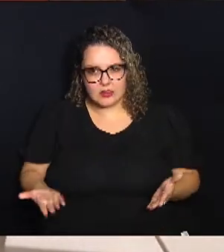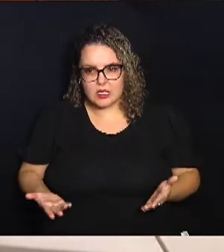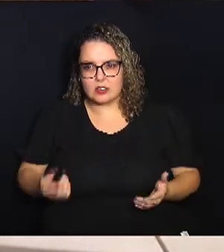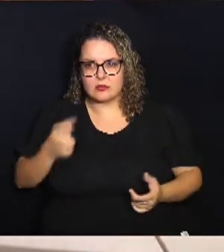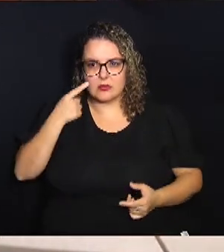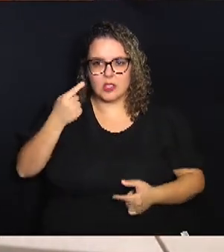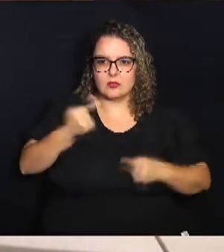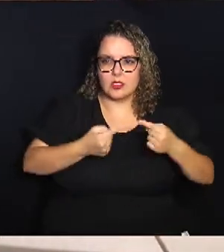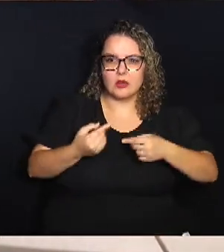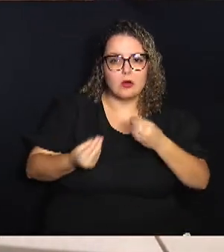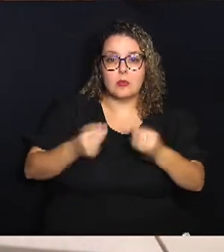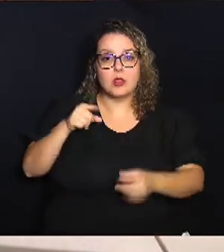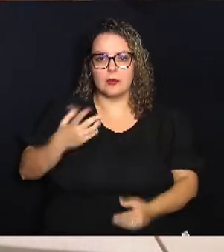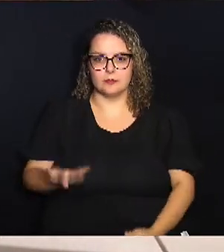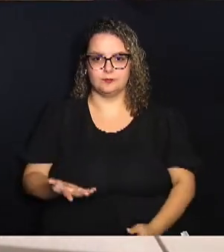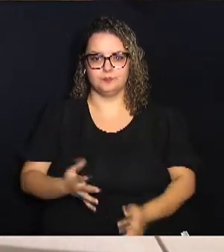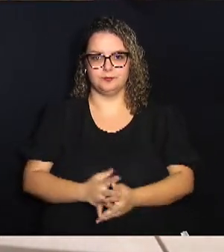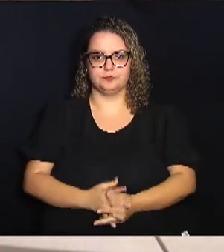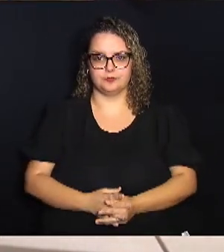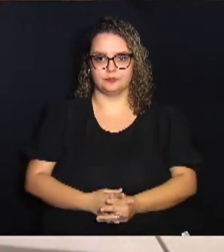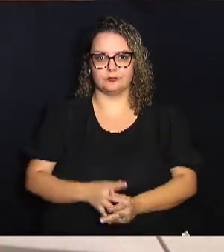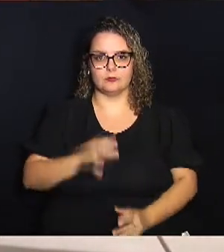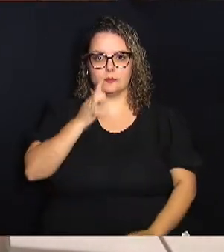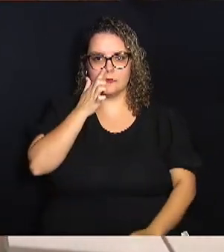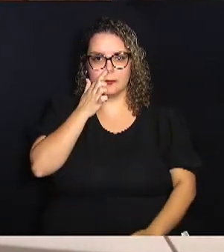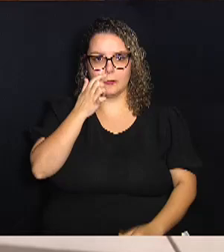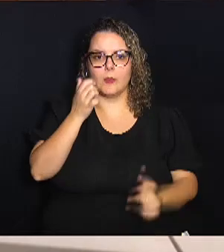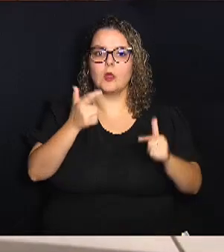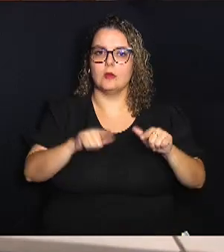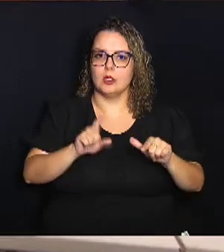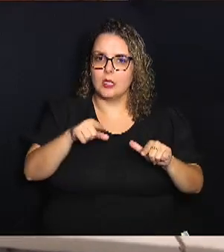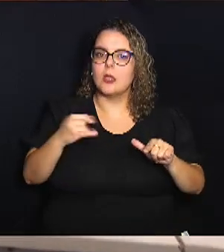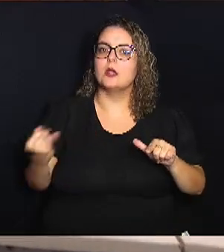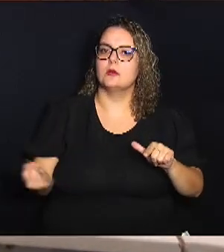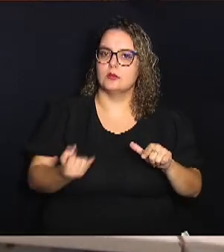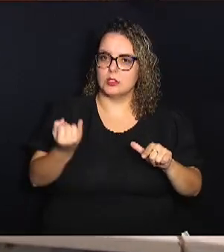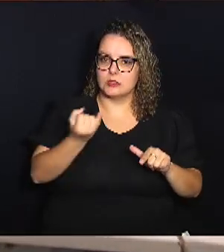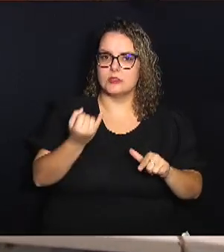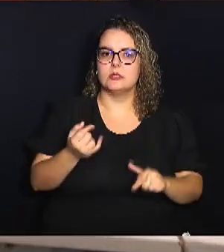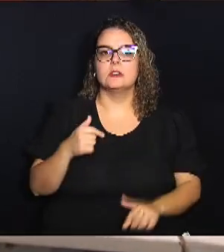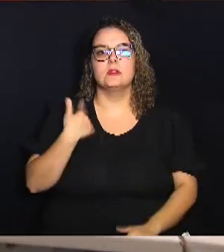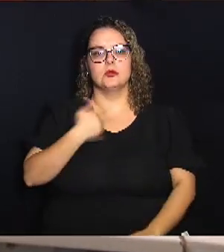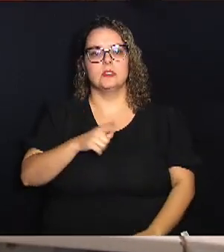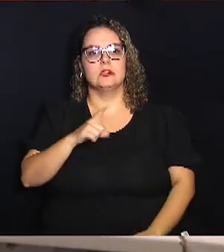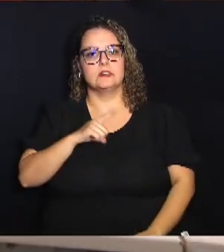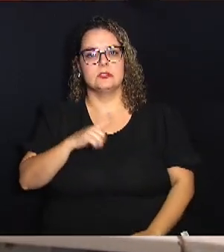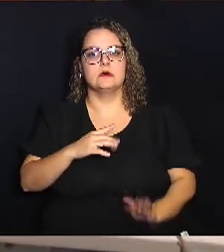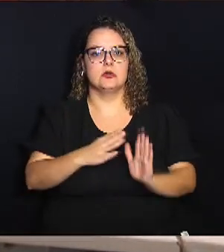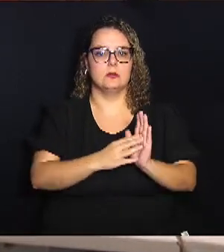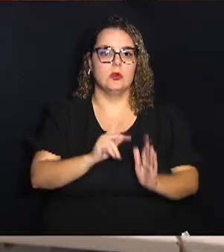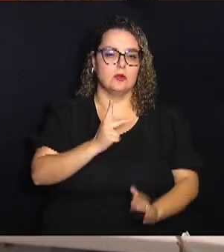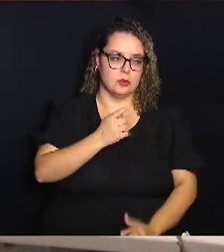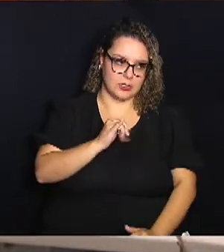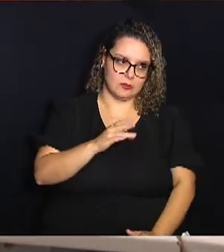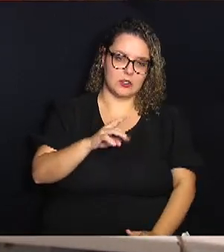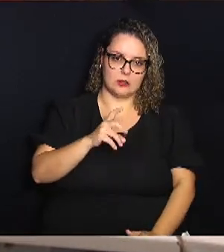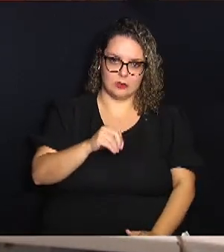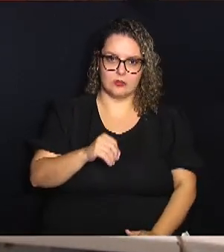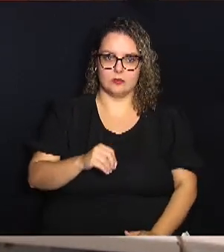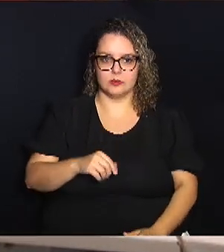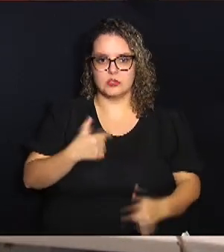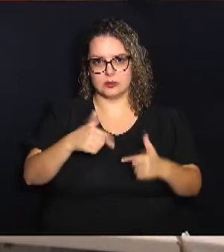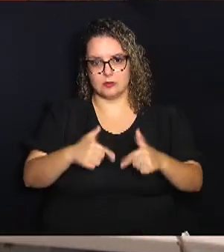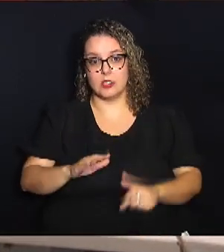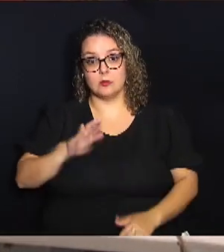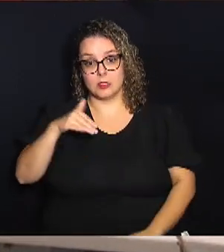ideias, sugestões? Como que é isso? Eu acho que o ambiente é fundamental. Então, assim, a gente também tem um modelo híbrido de trabalho, mas eu acho que a partir